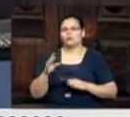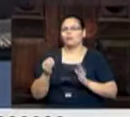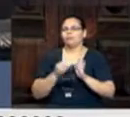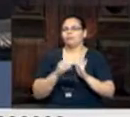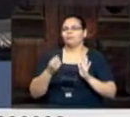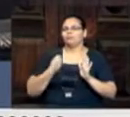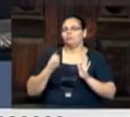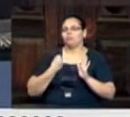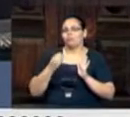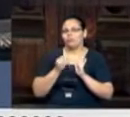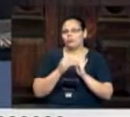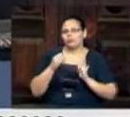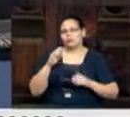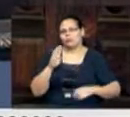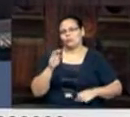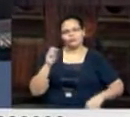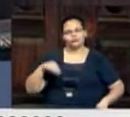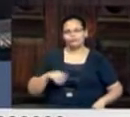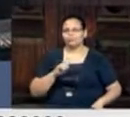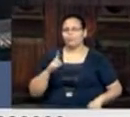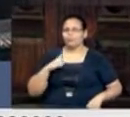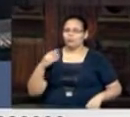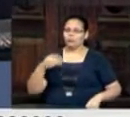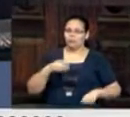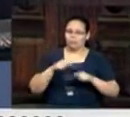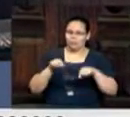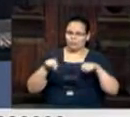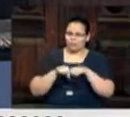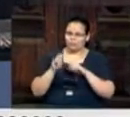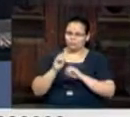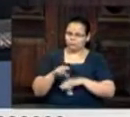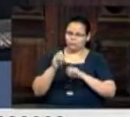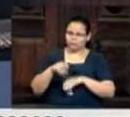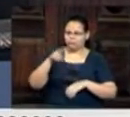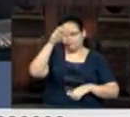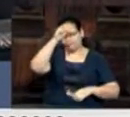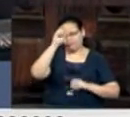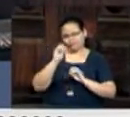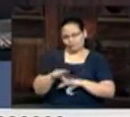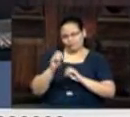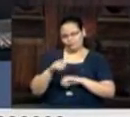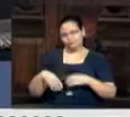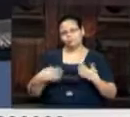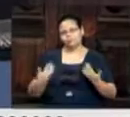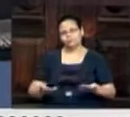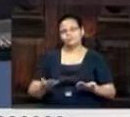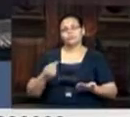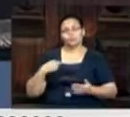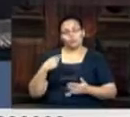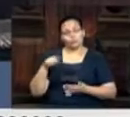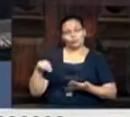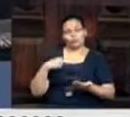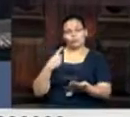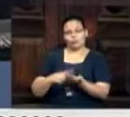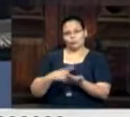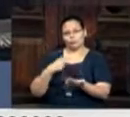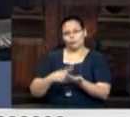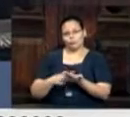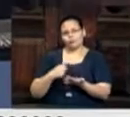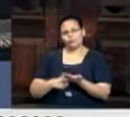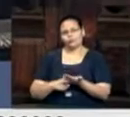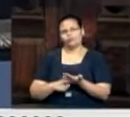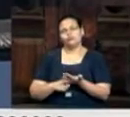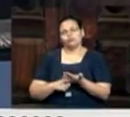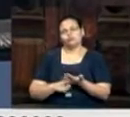sem efetividade no cotidiano das salas de aula. Portanto, nós havíamos nos comprometido com